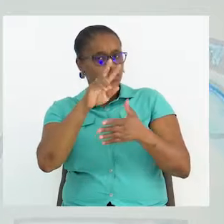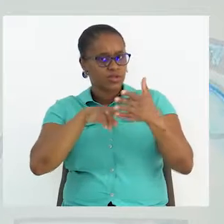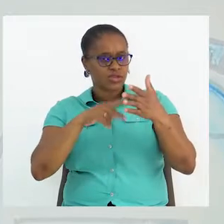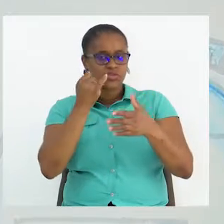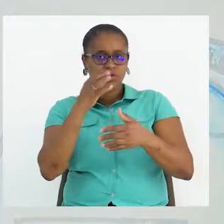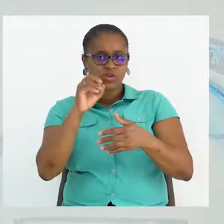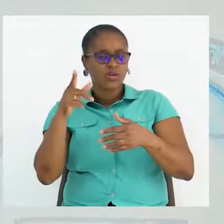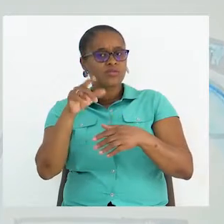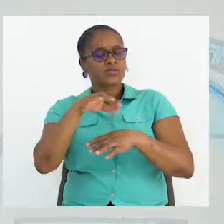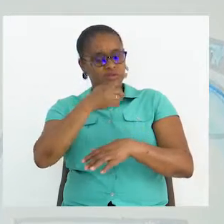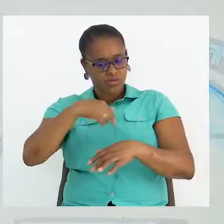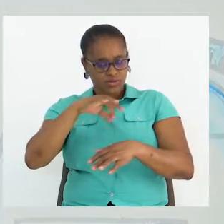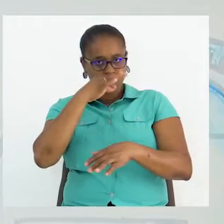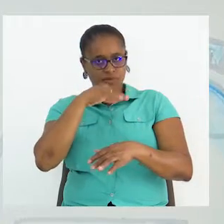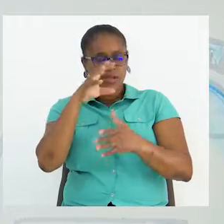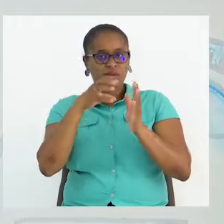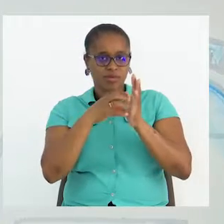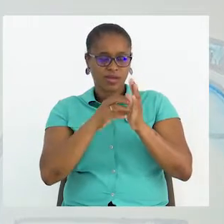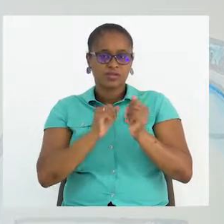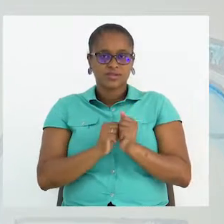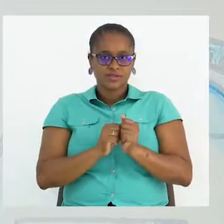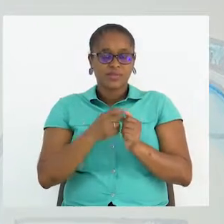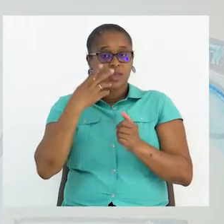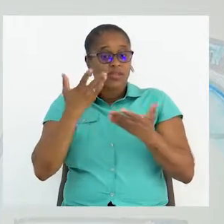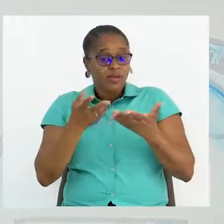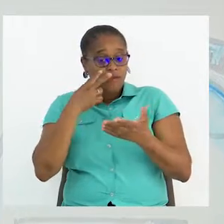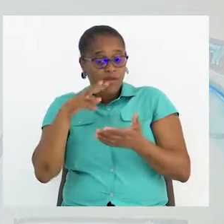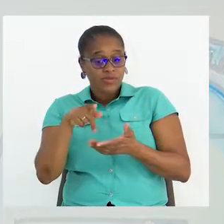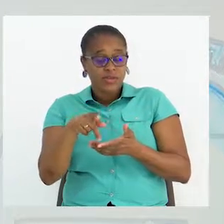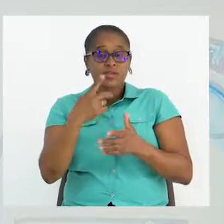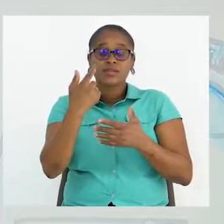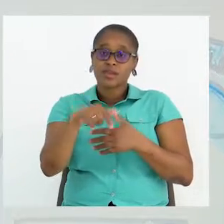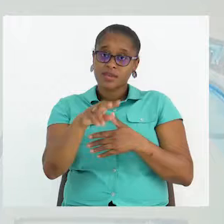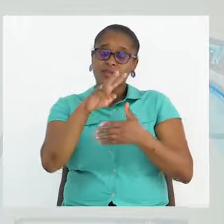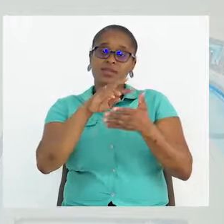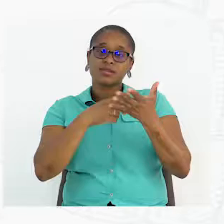da imagem, certo? Então, vejam que aqui nós temos exemplo.